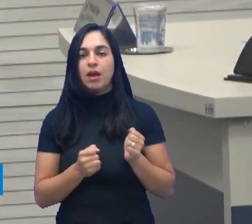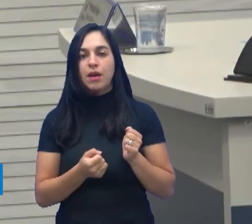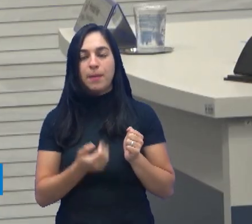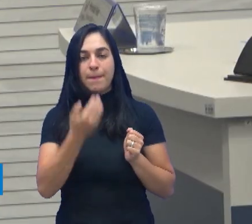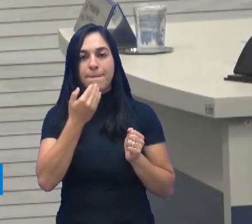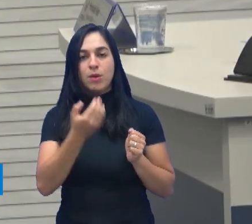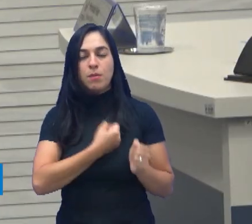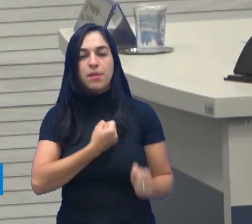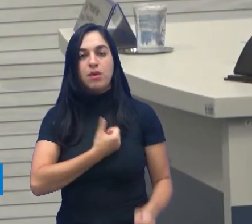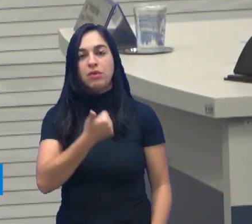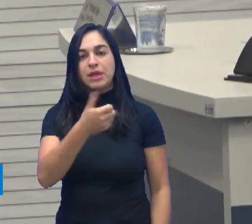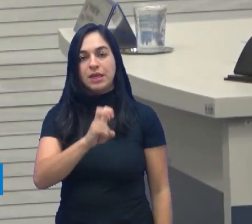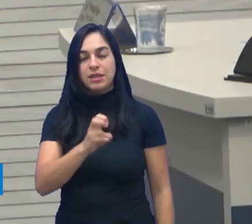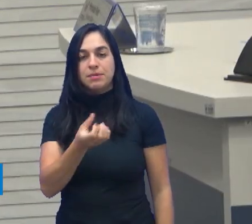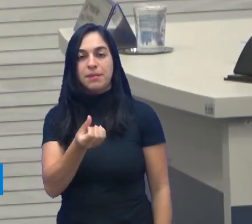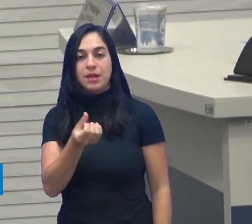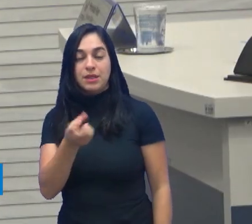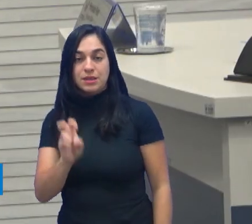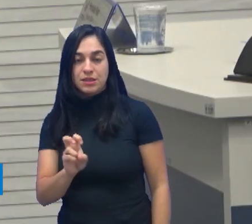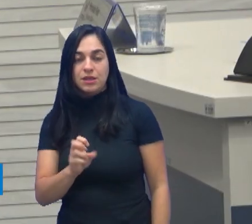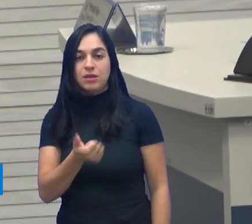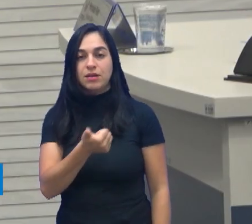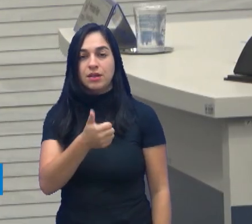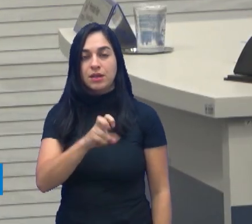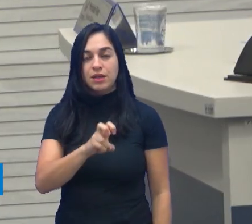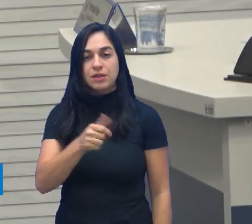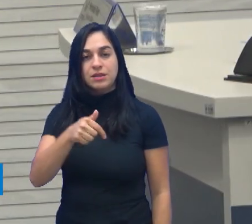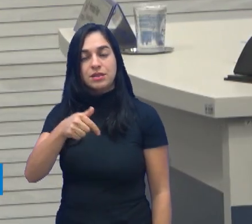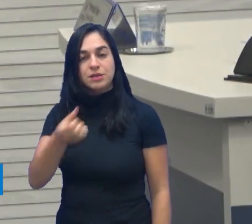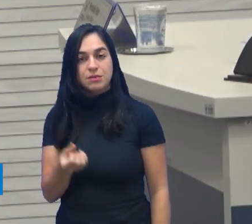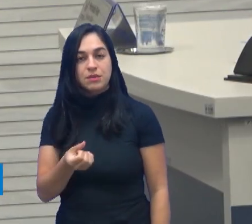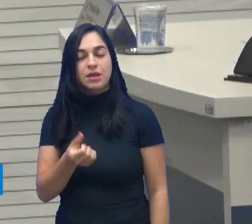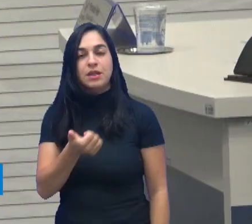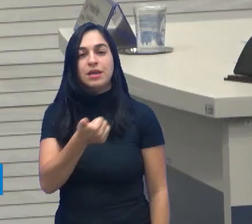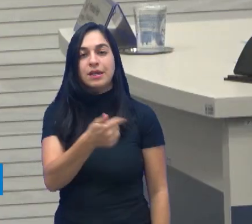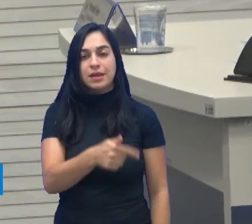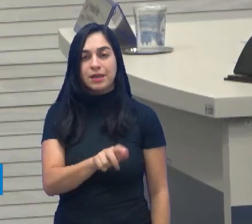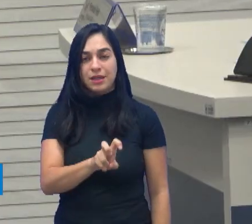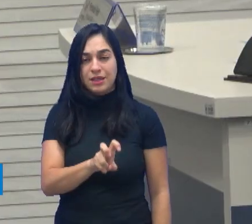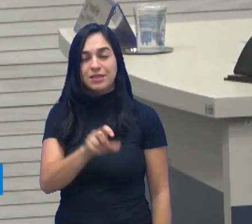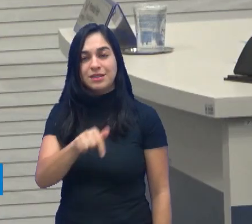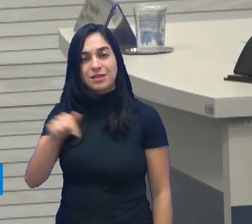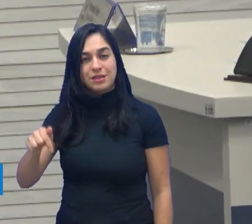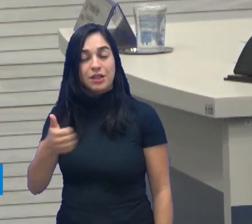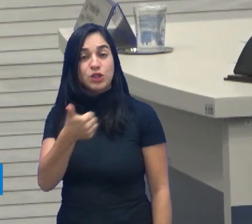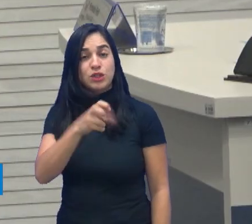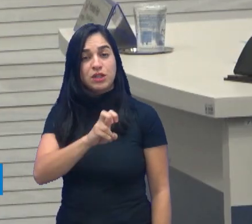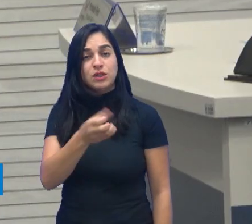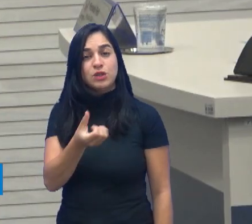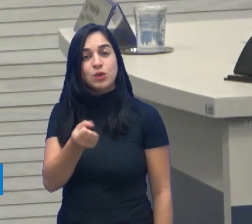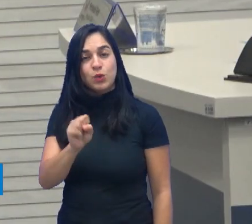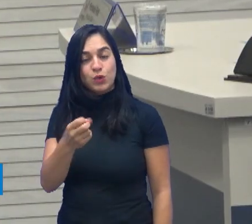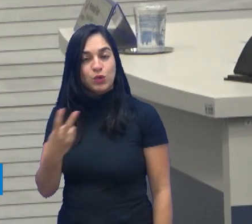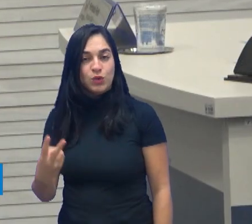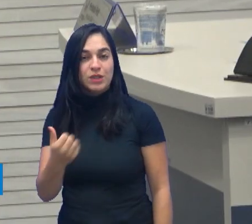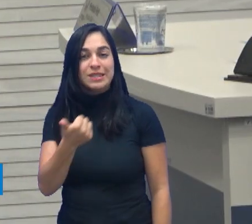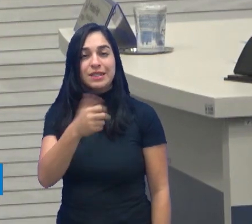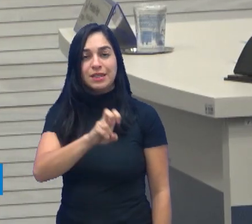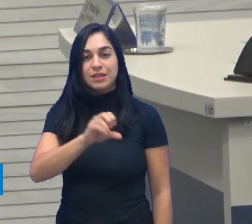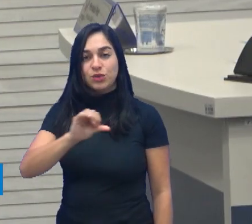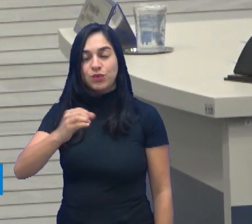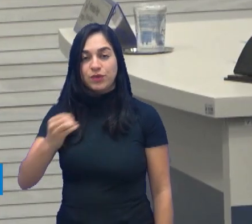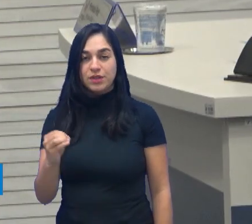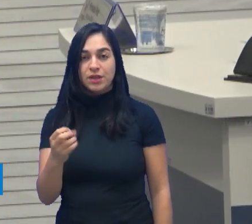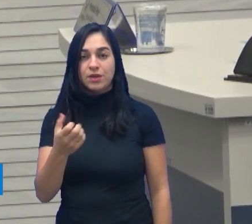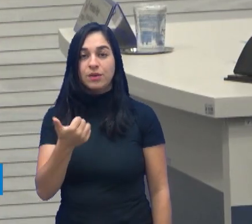1565, 1570, 1576, 1577, 1582, 1590,